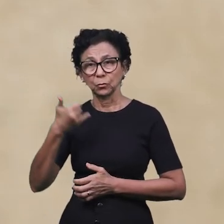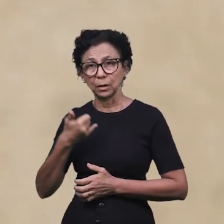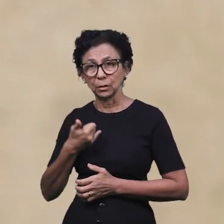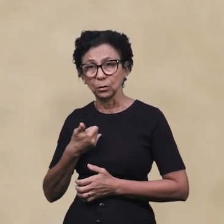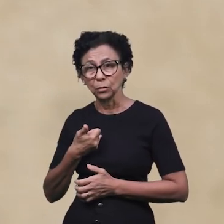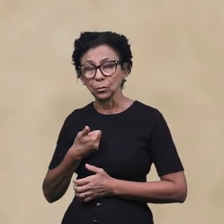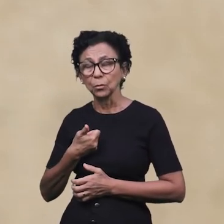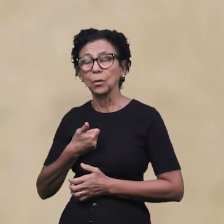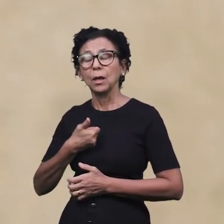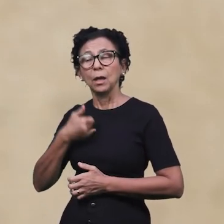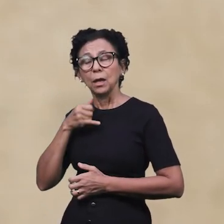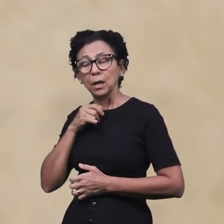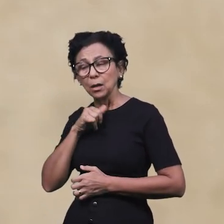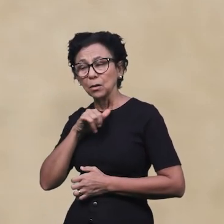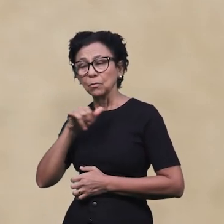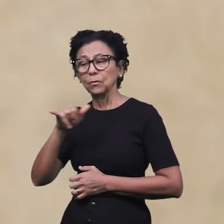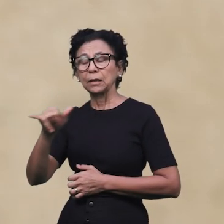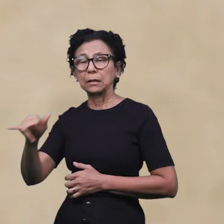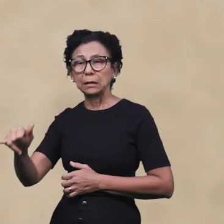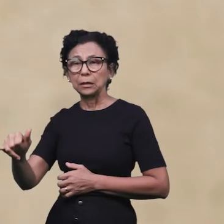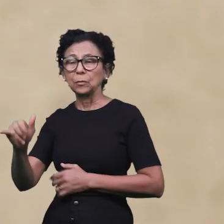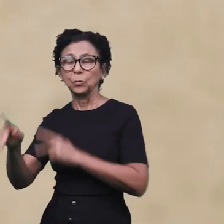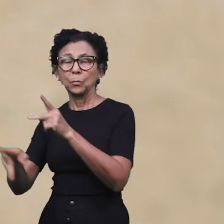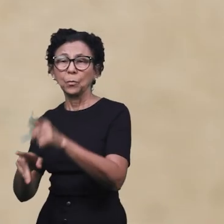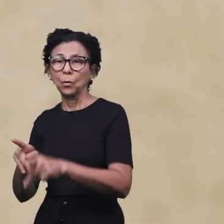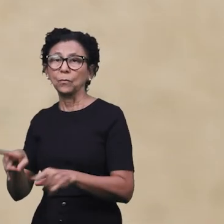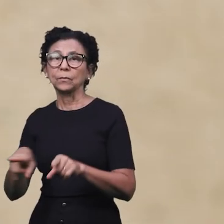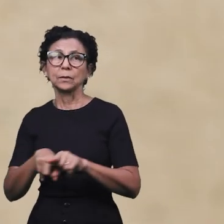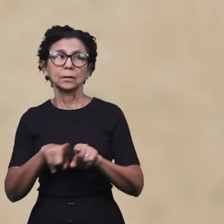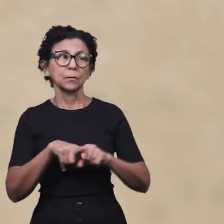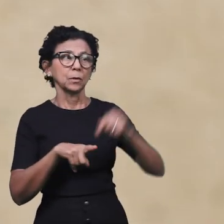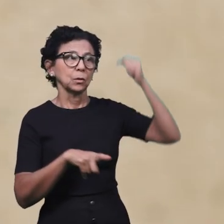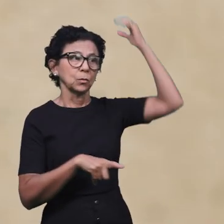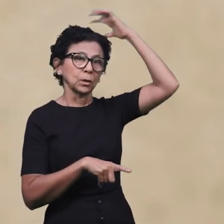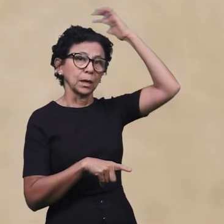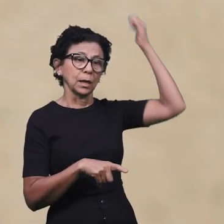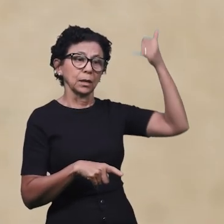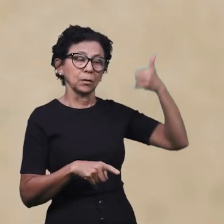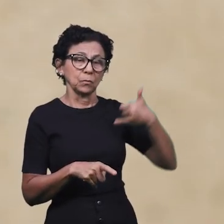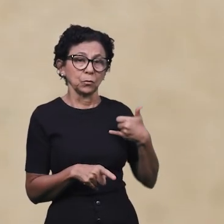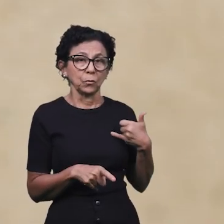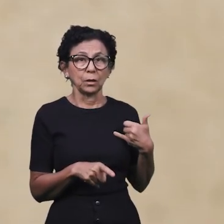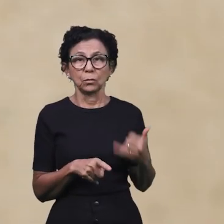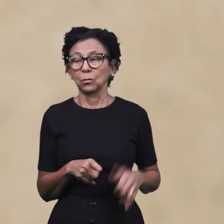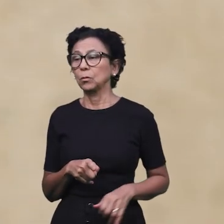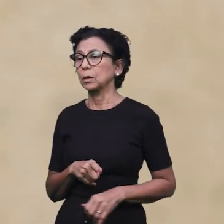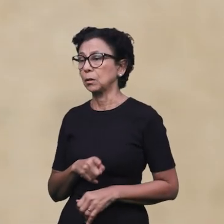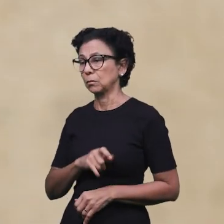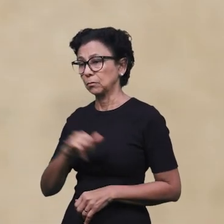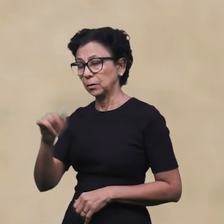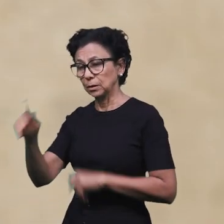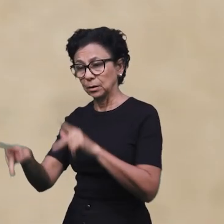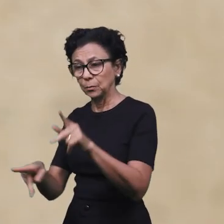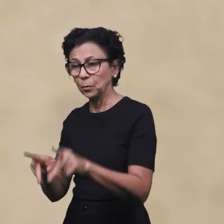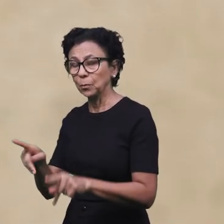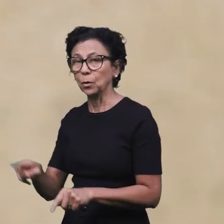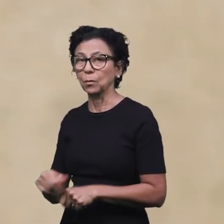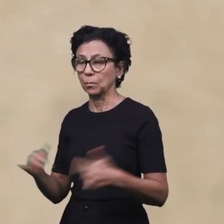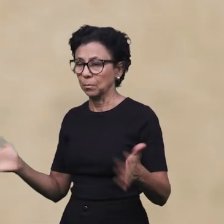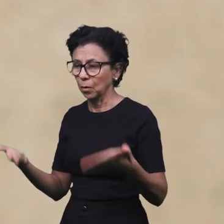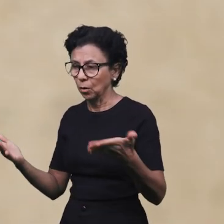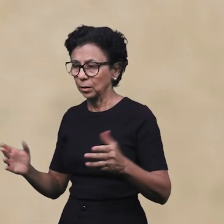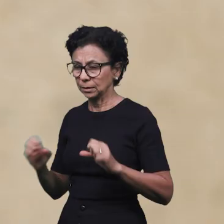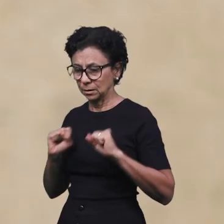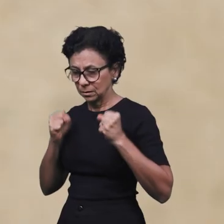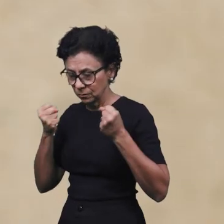favorável, como também as palavras do rei, que ele me tinha dito. Então disseram, levantemo-nos e edifiquemos, e esforçaram